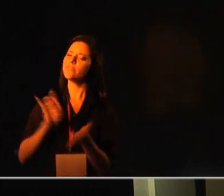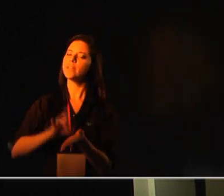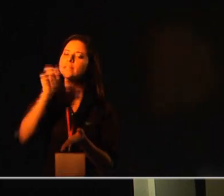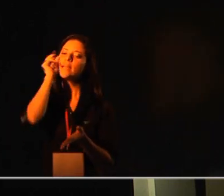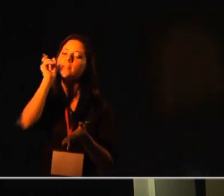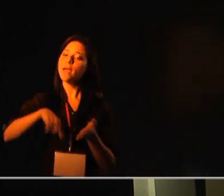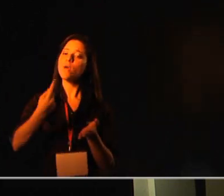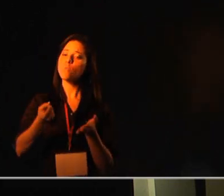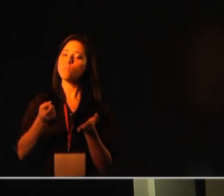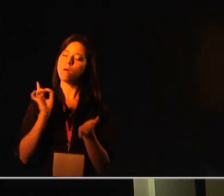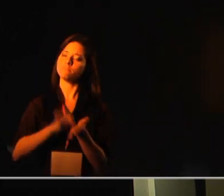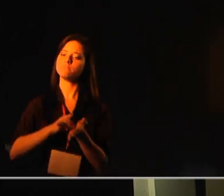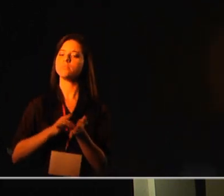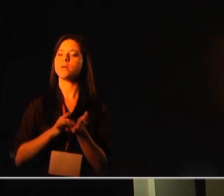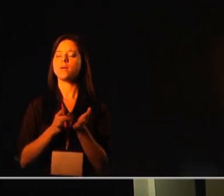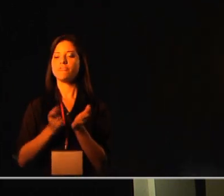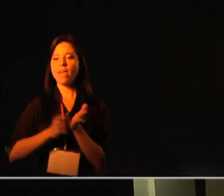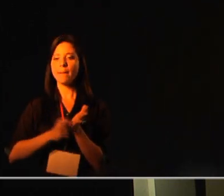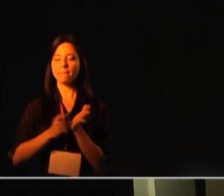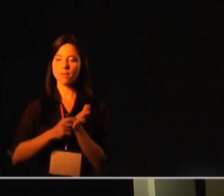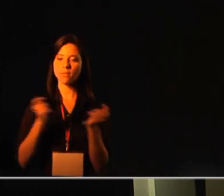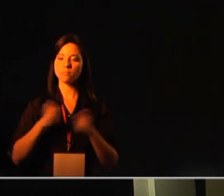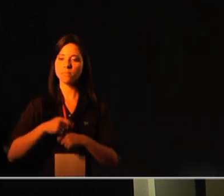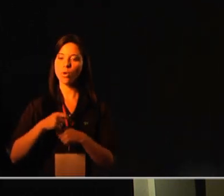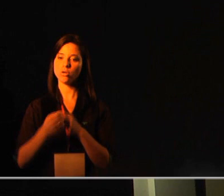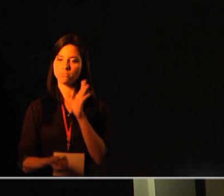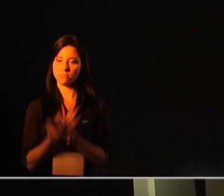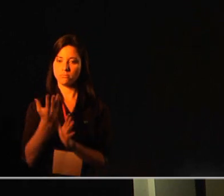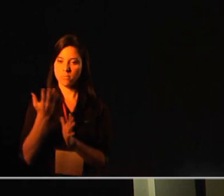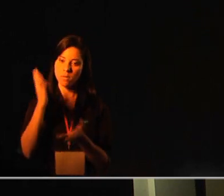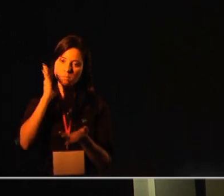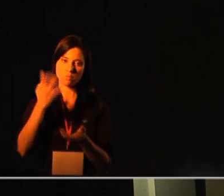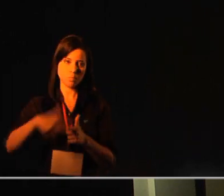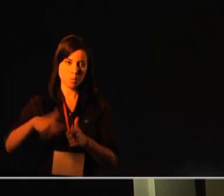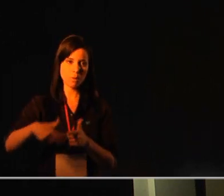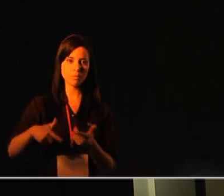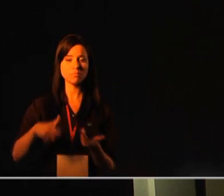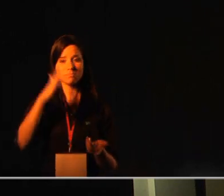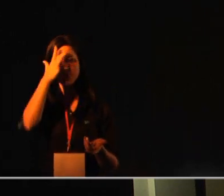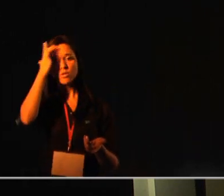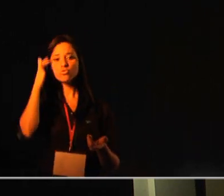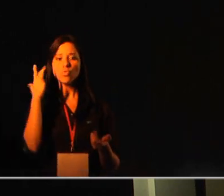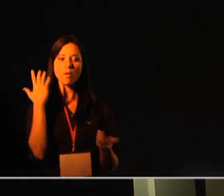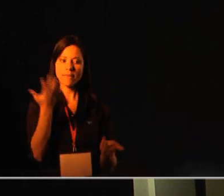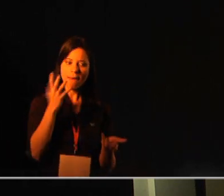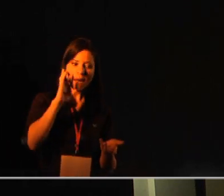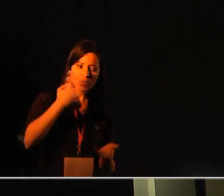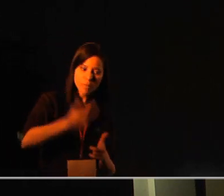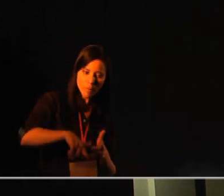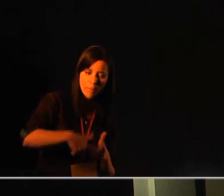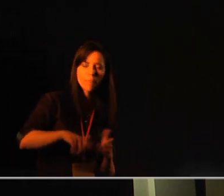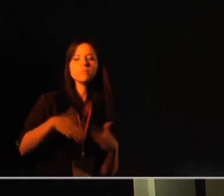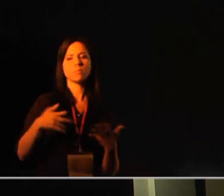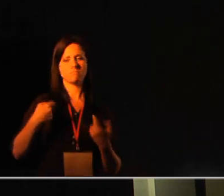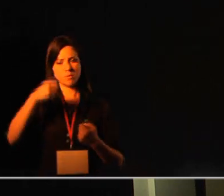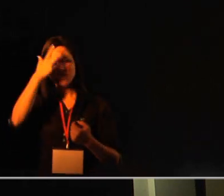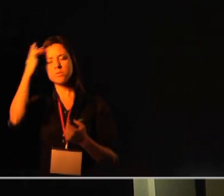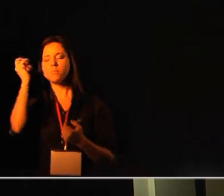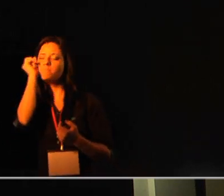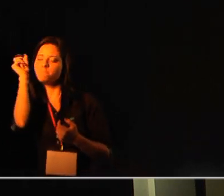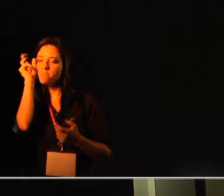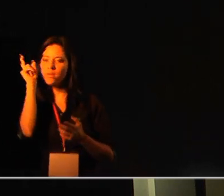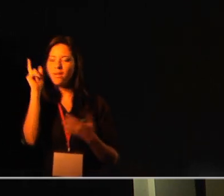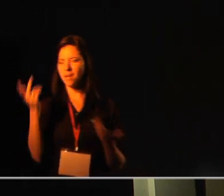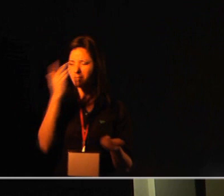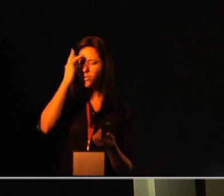é uma ferramenta para solucionar problemas. Né? Então, quem tem problema tem que ser criativo. Então, acaba com essa história de que não, a criatividade não é para